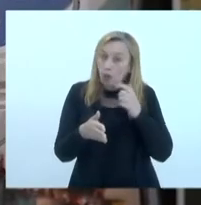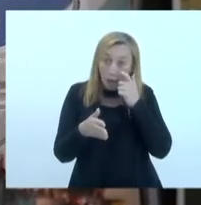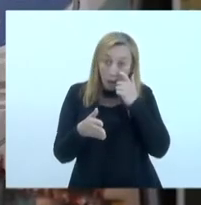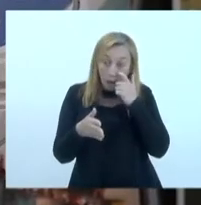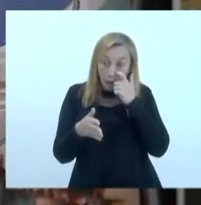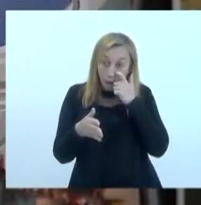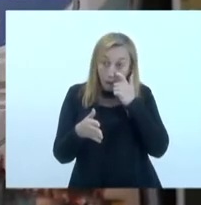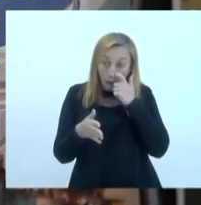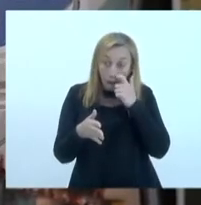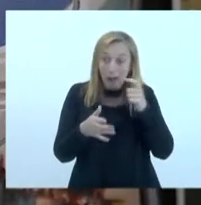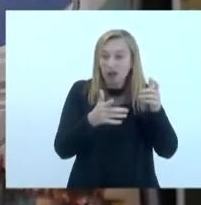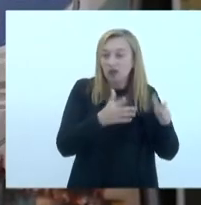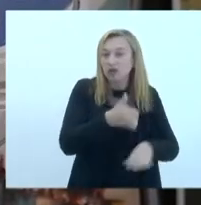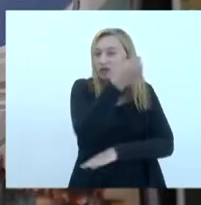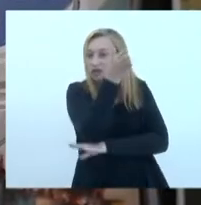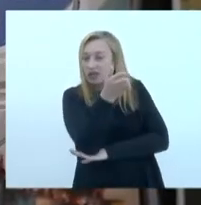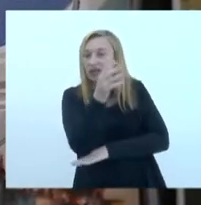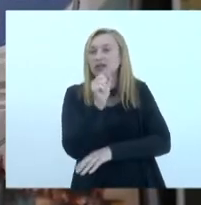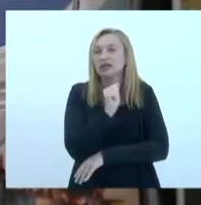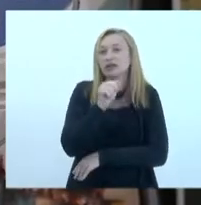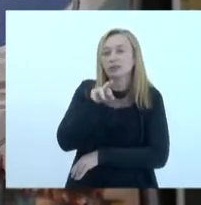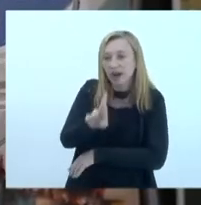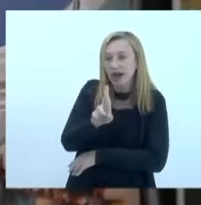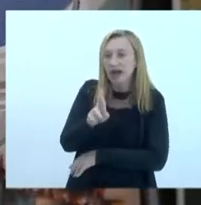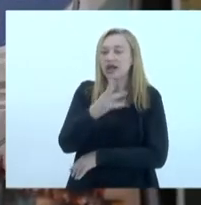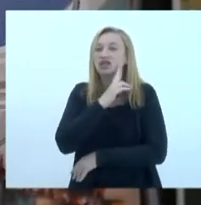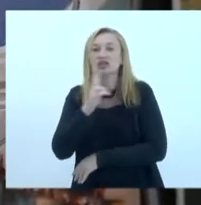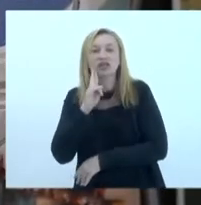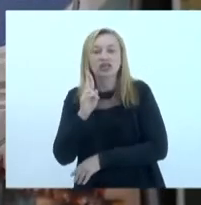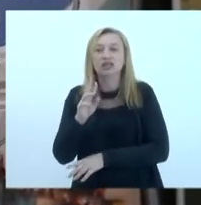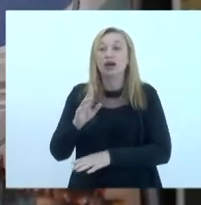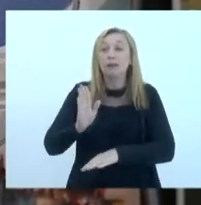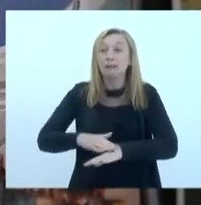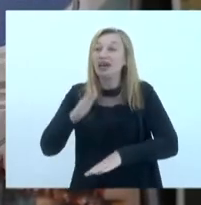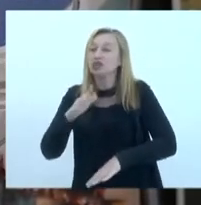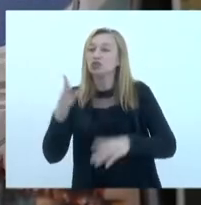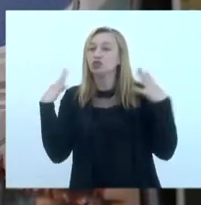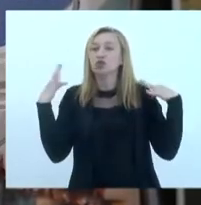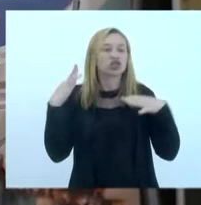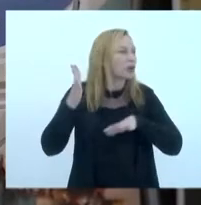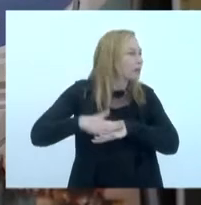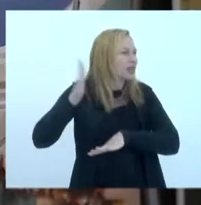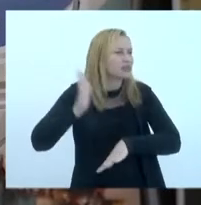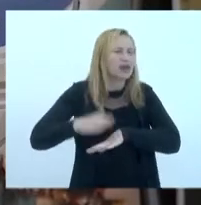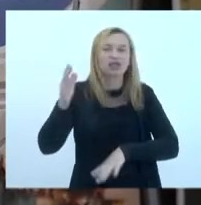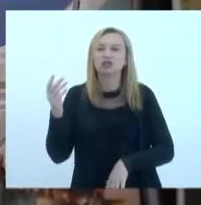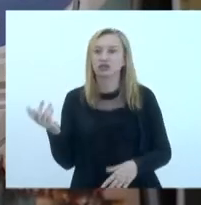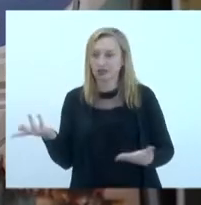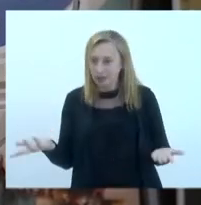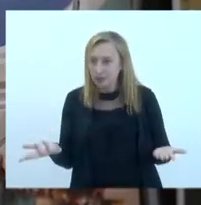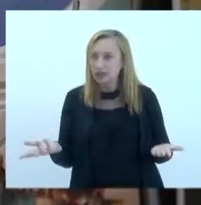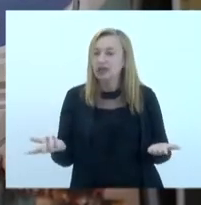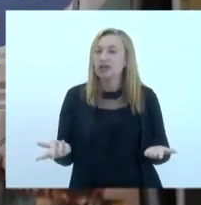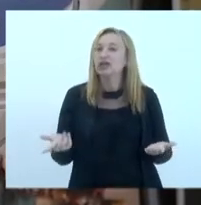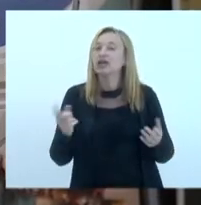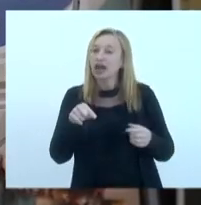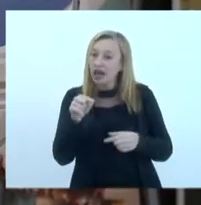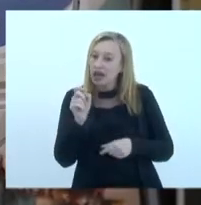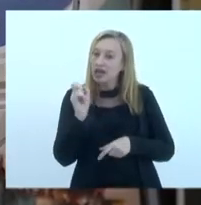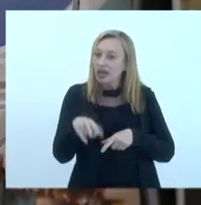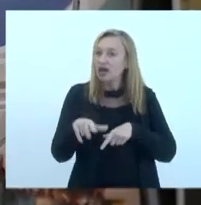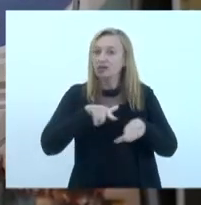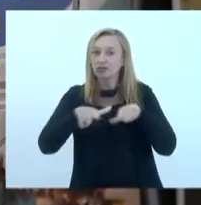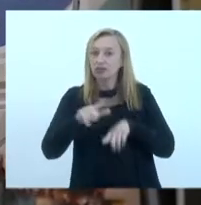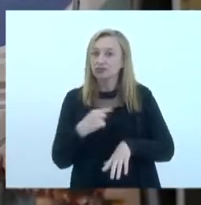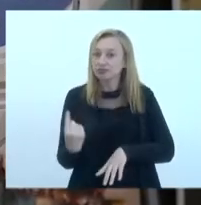os estabelecimentos hoteleiros, bares, restaurantes e afins. Mas o turismo é muito, muito mais do que isso. E esse é o nosso trabalho.